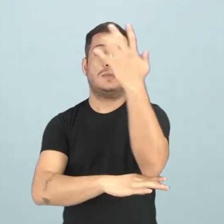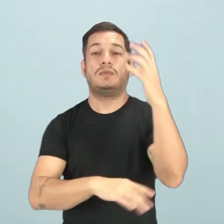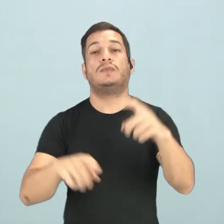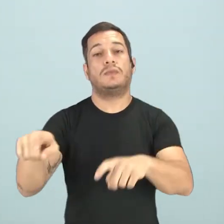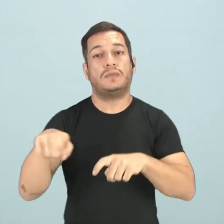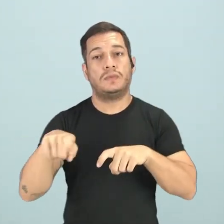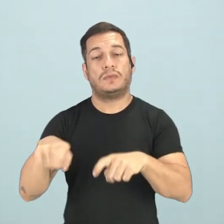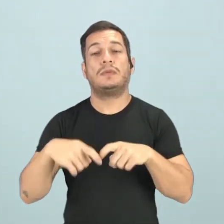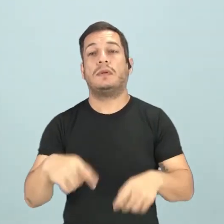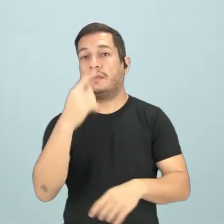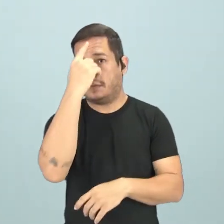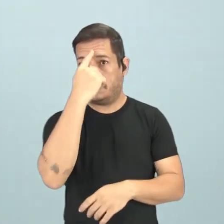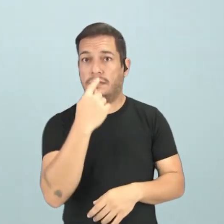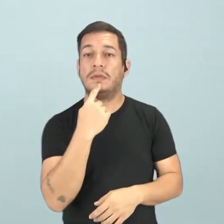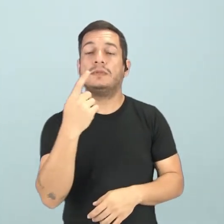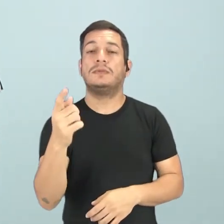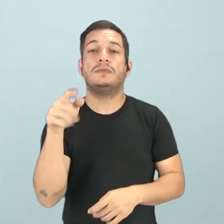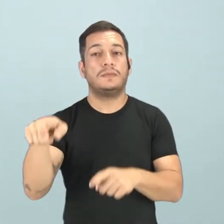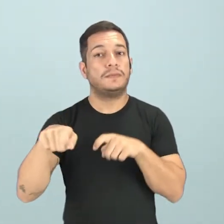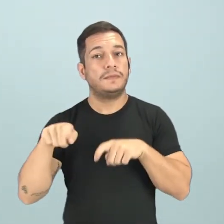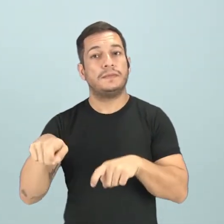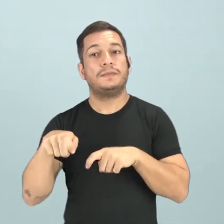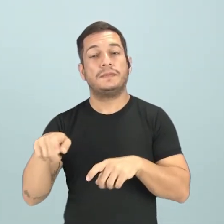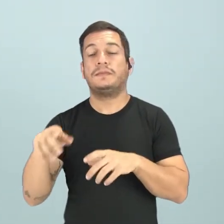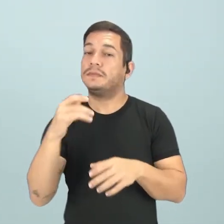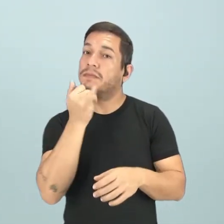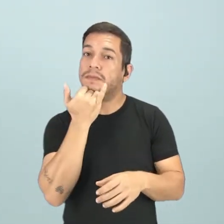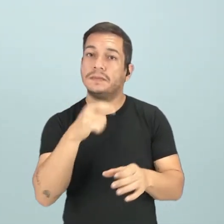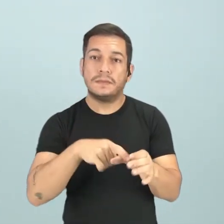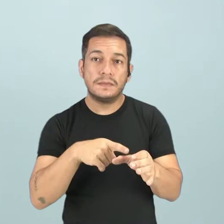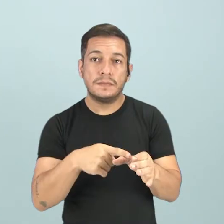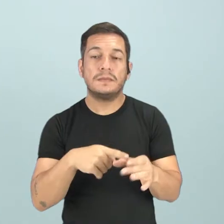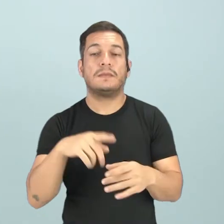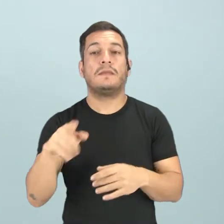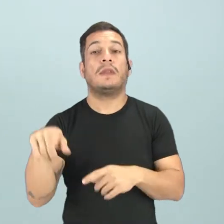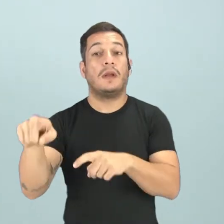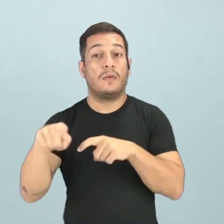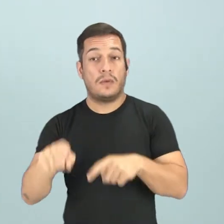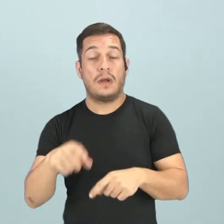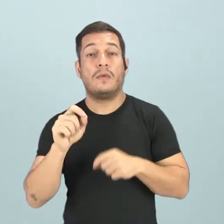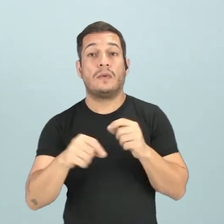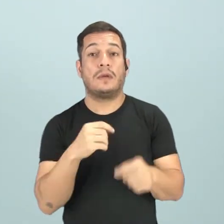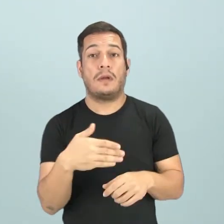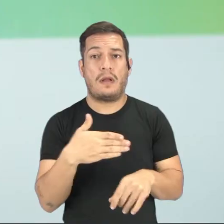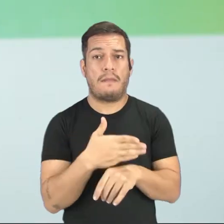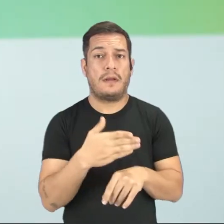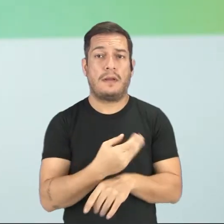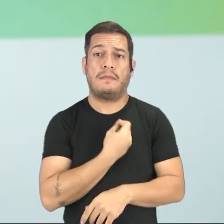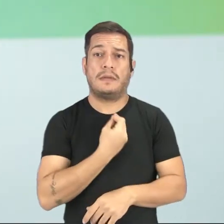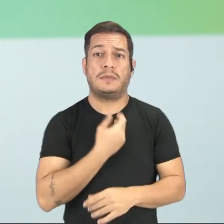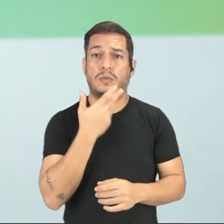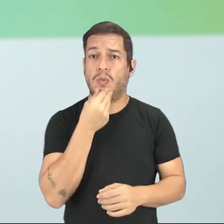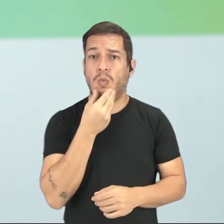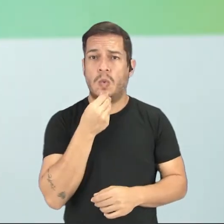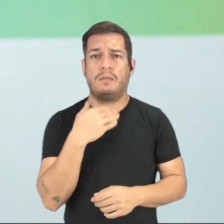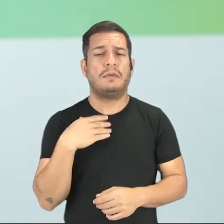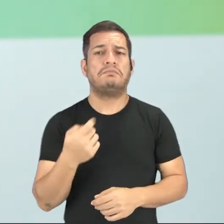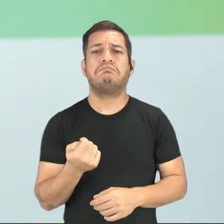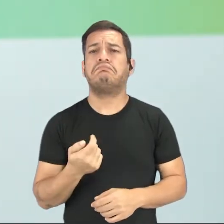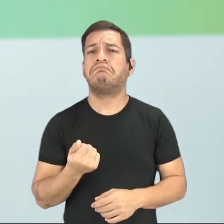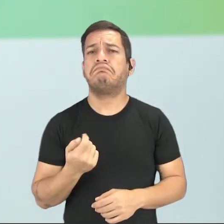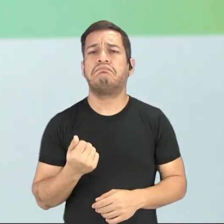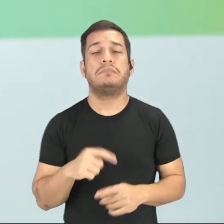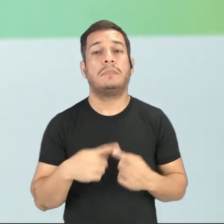né? Na paisagem rural, a interferência humana, né, ela é pequena, já